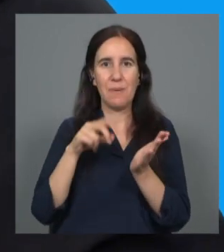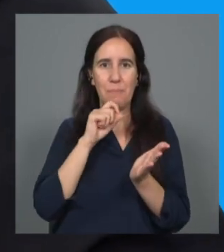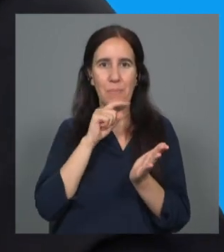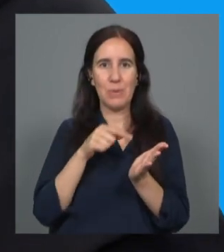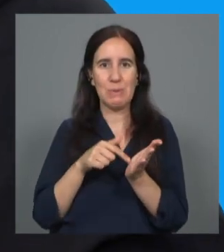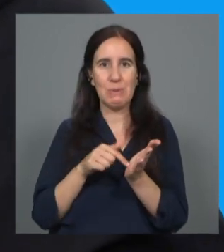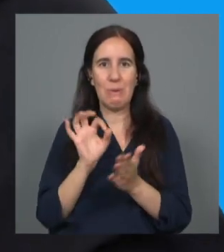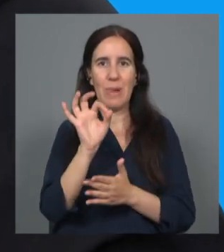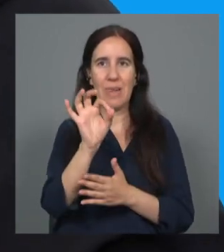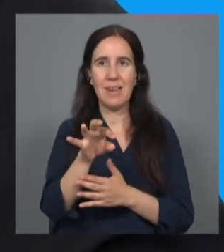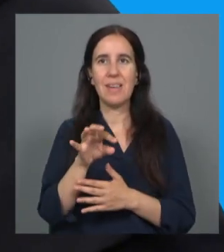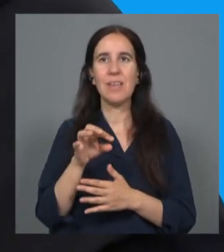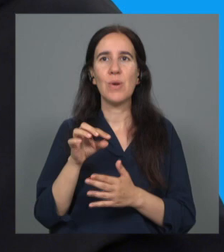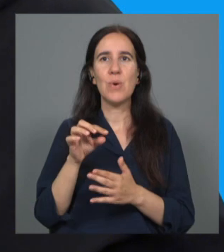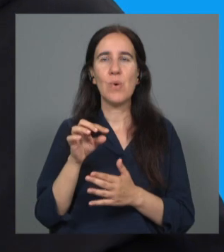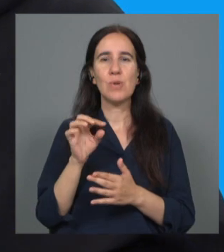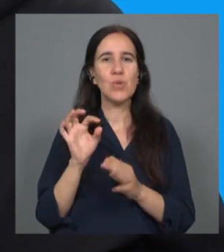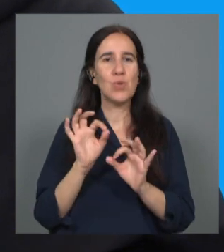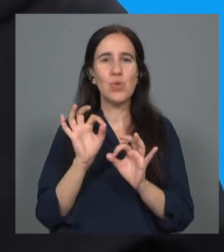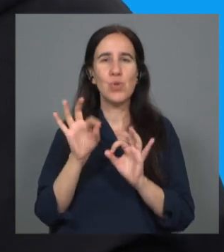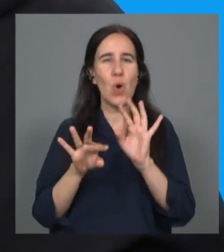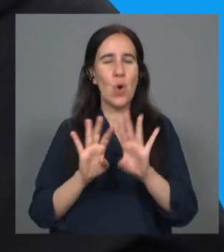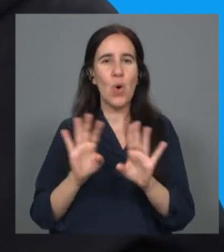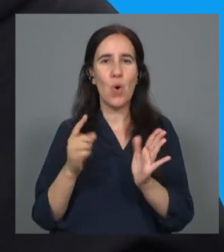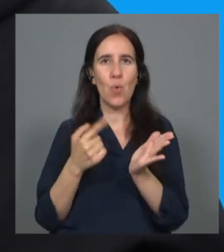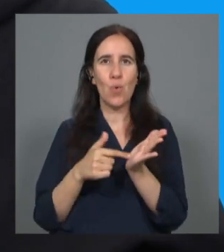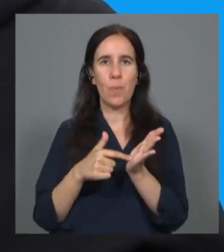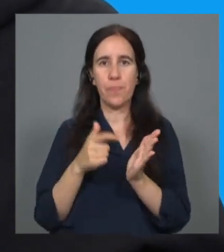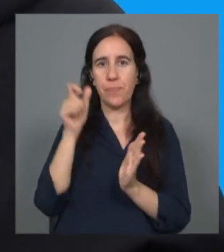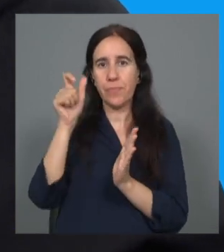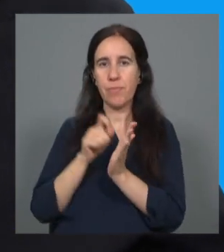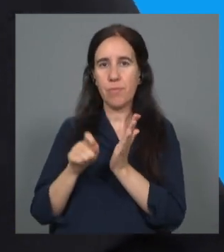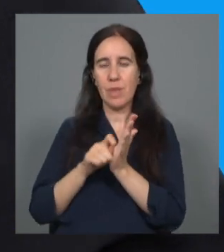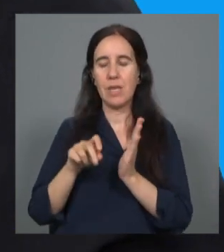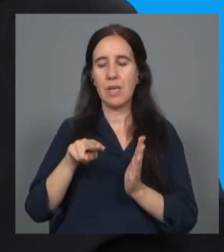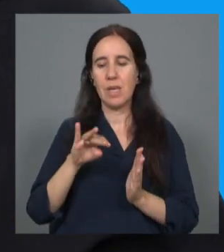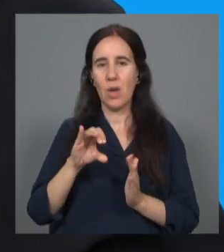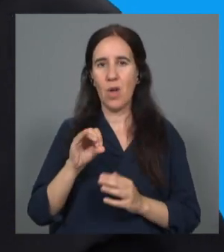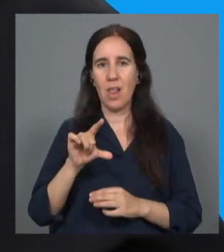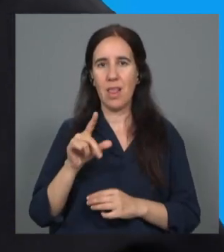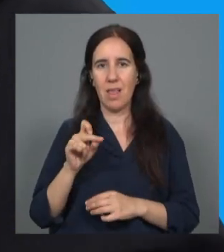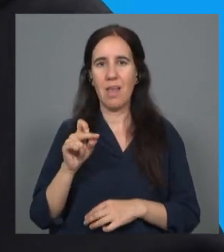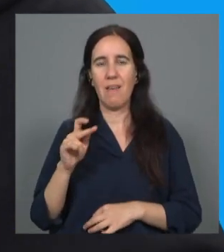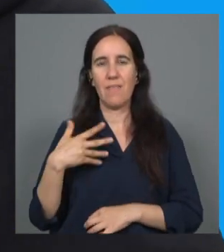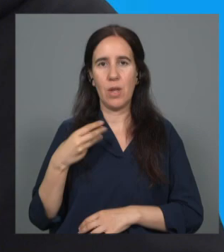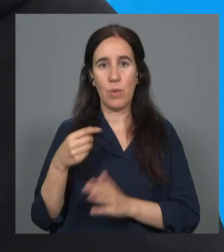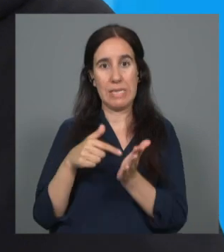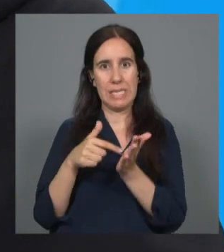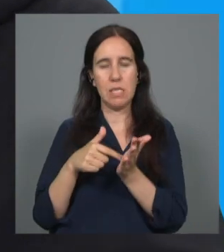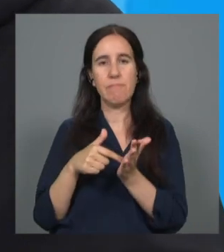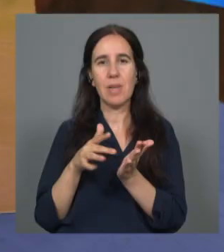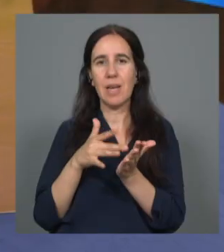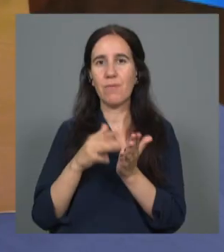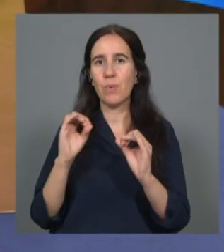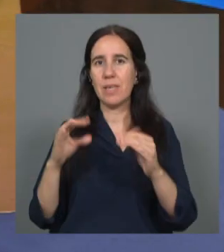um toque inicial, uma pincelada, eu diria, que o autor Nicola Vegro dá mesmo no início do livro.